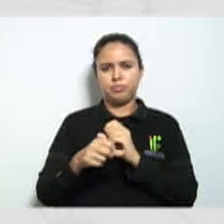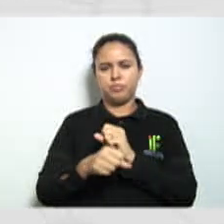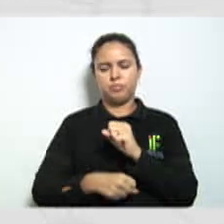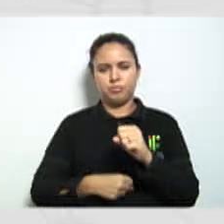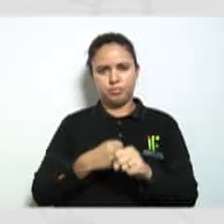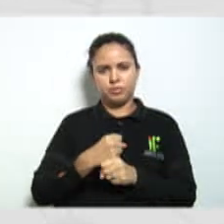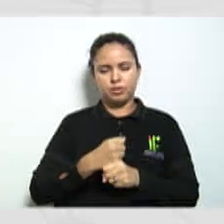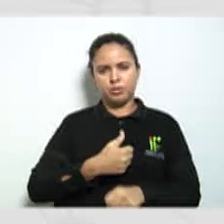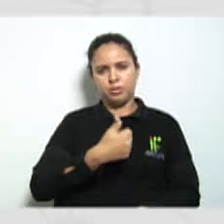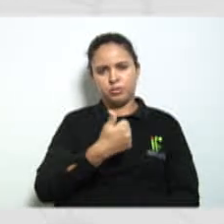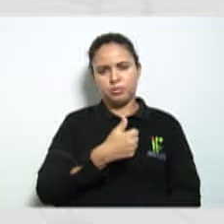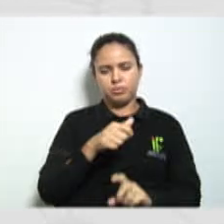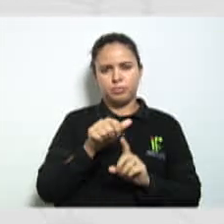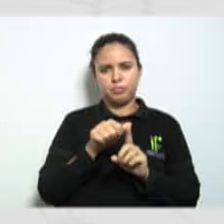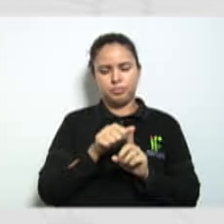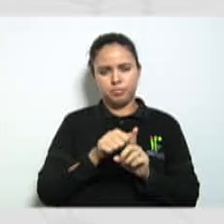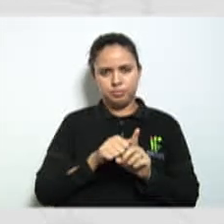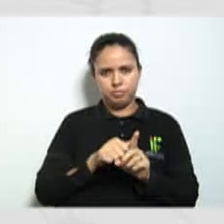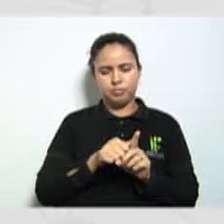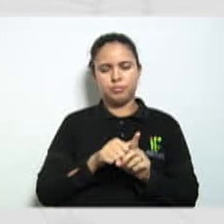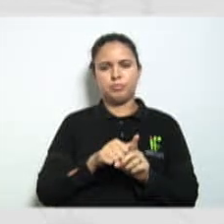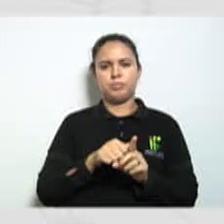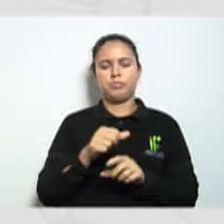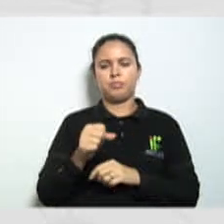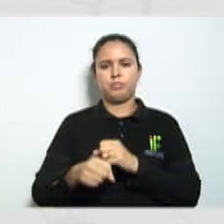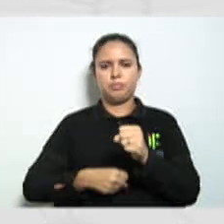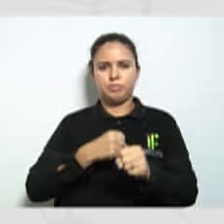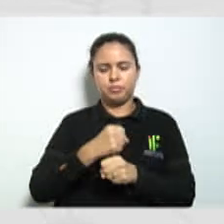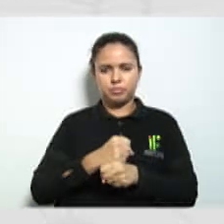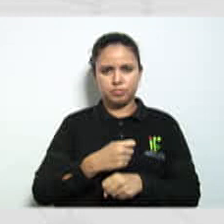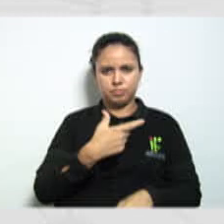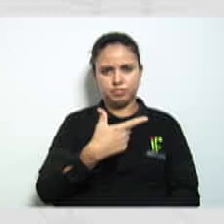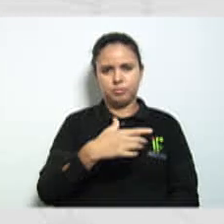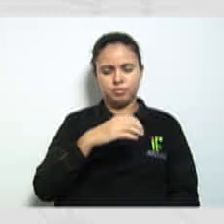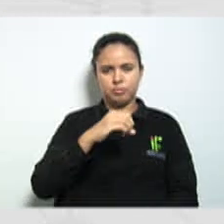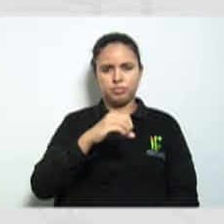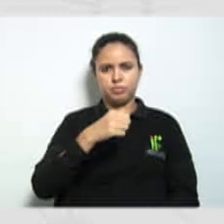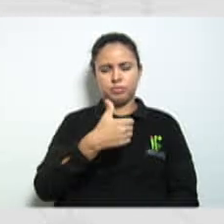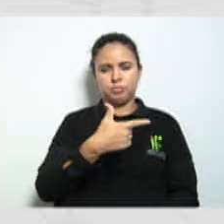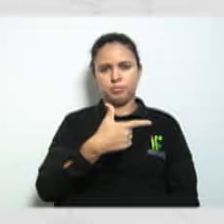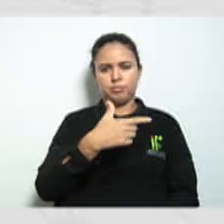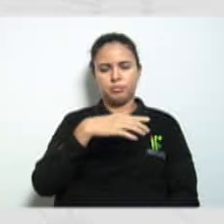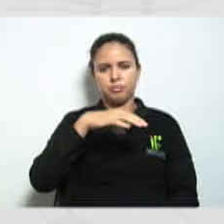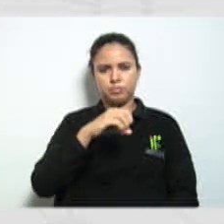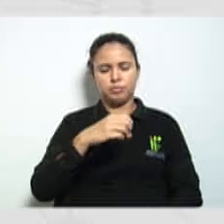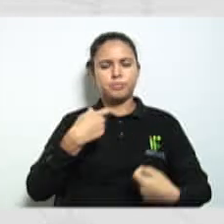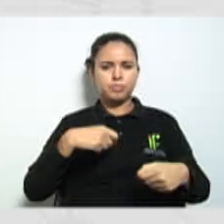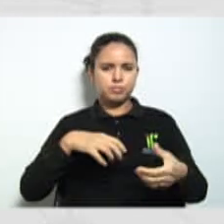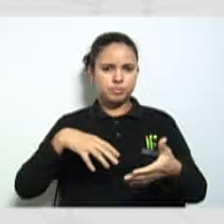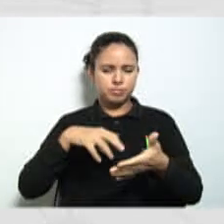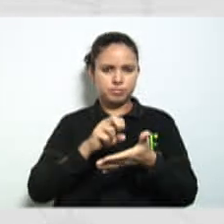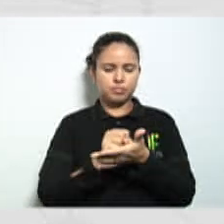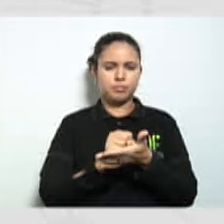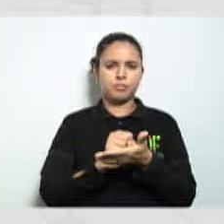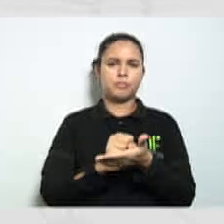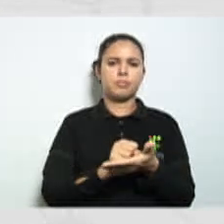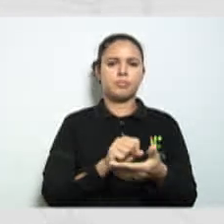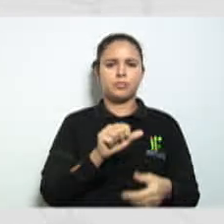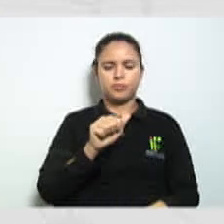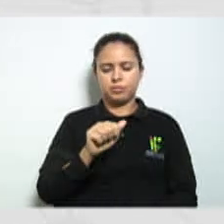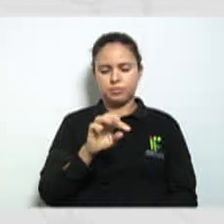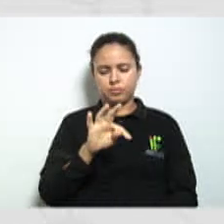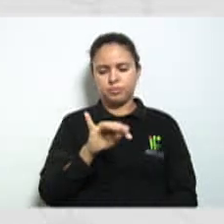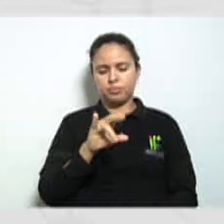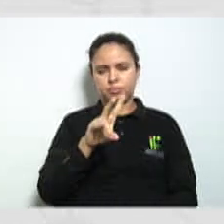1 de 2020, devem ser escrituradas no ativo circulante.